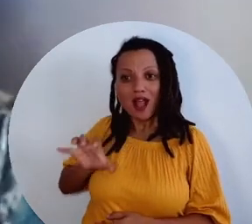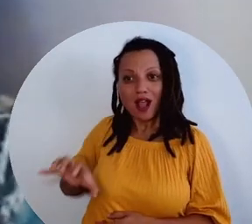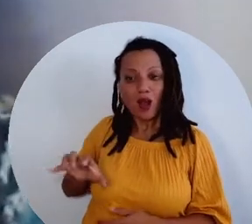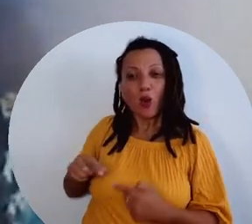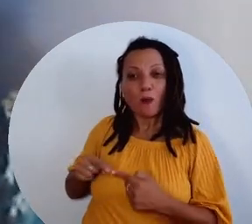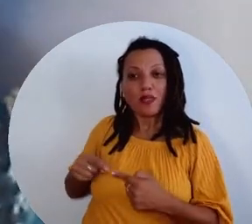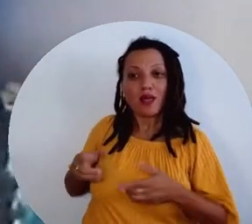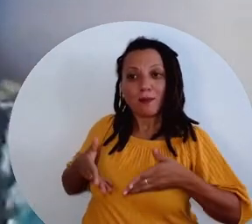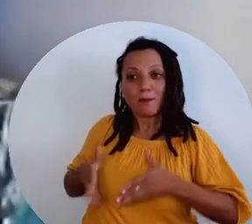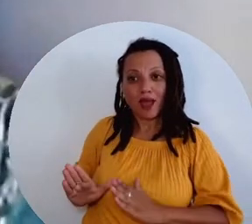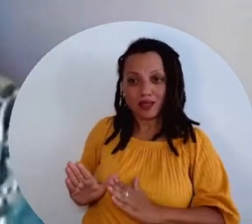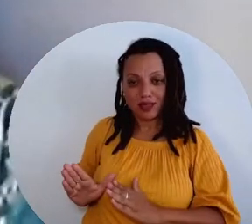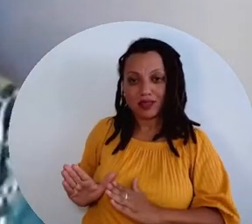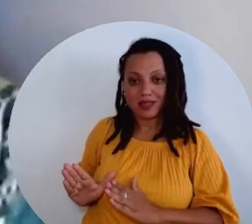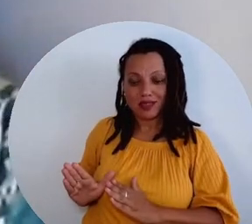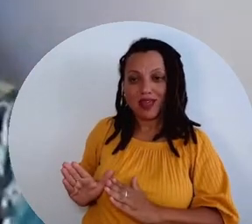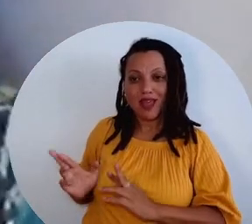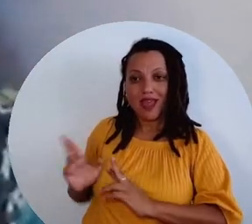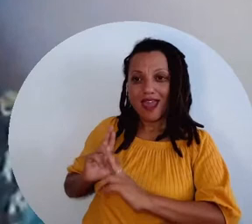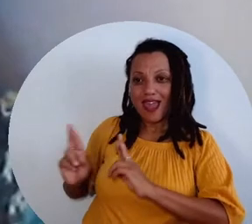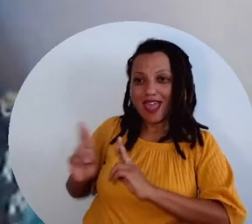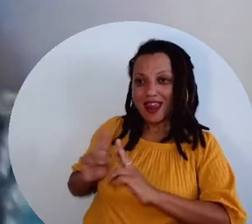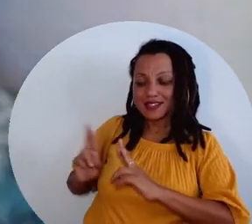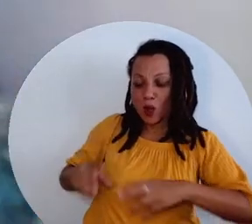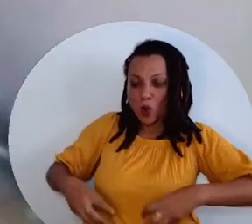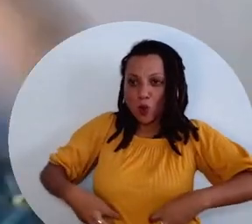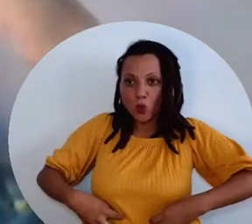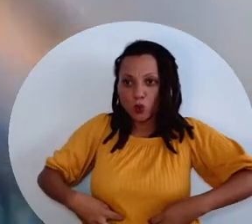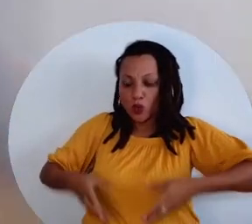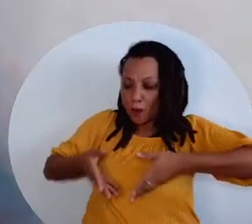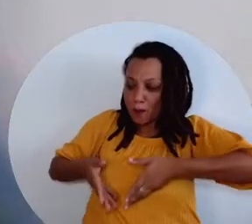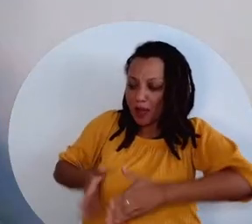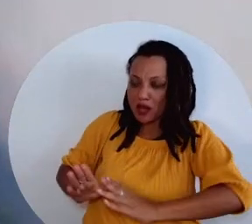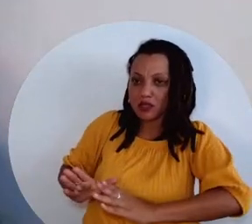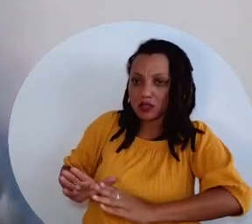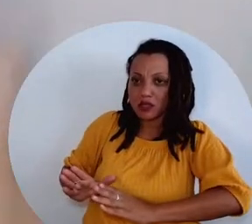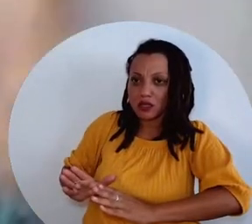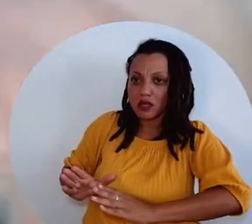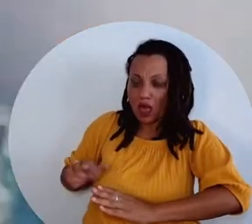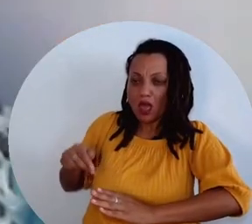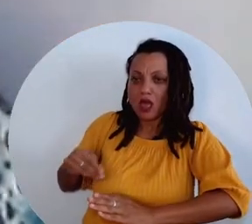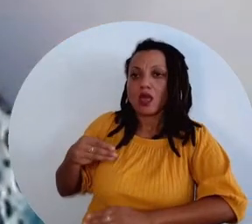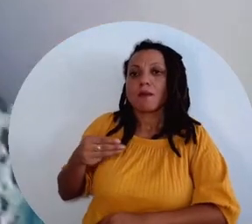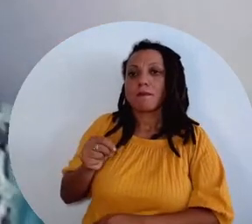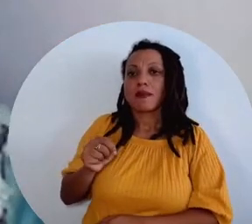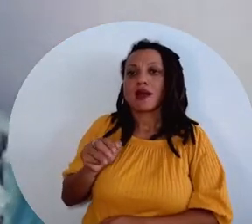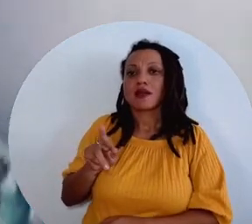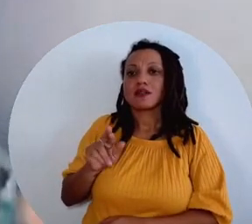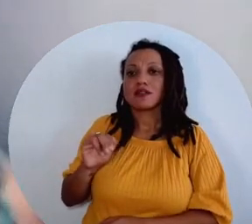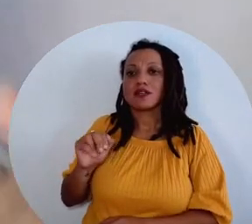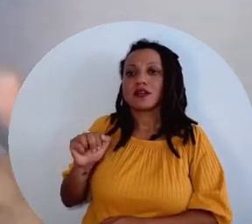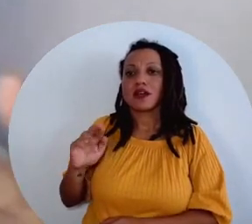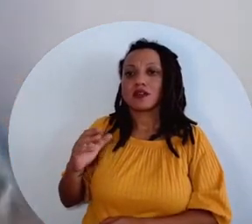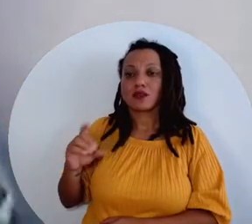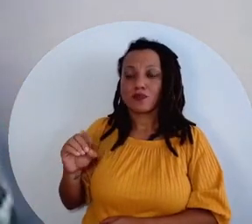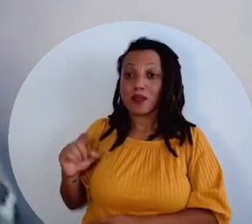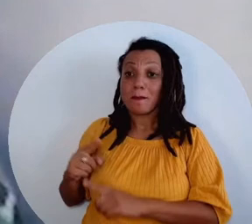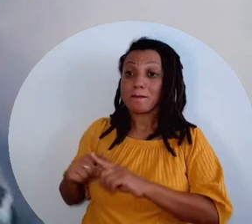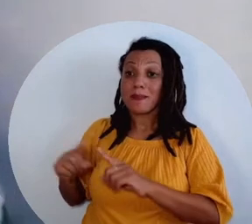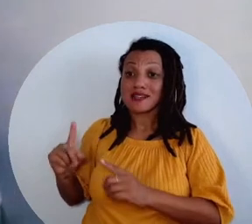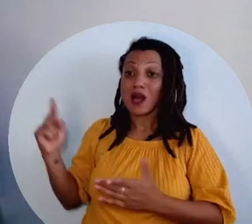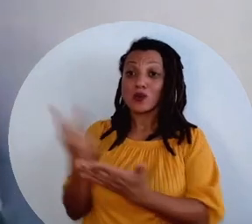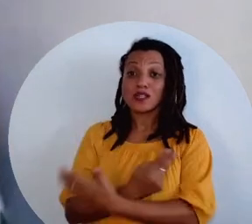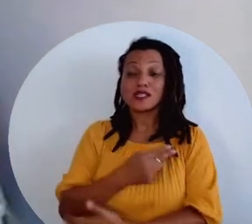relacionado ao parimento, né, essa relação mesmo uterina de parir, por conta do início da Maafa e do